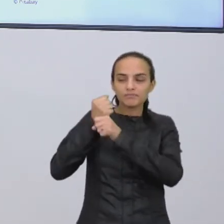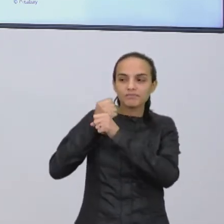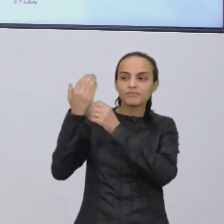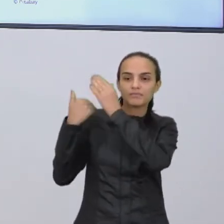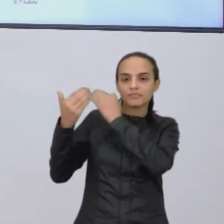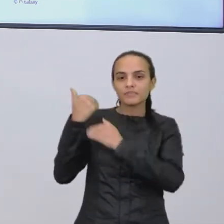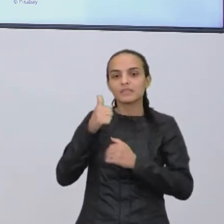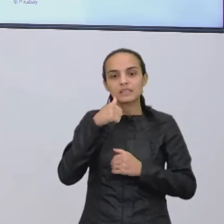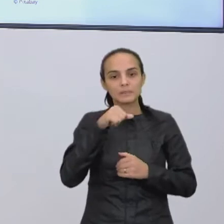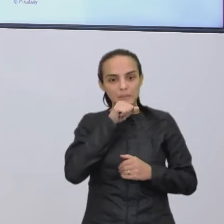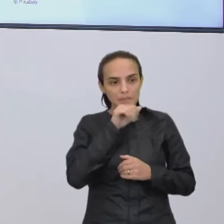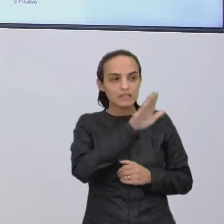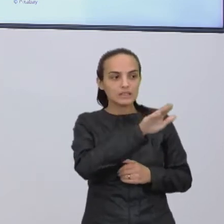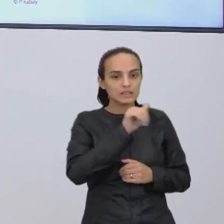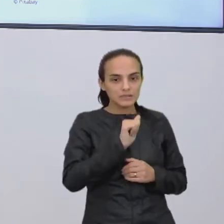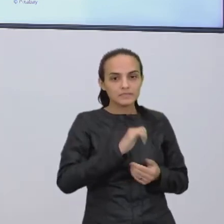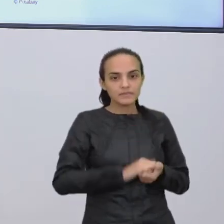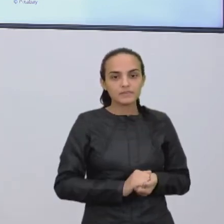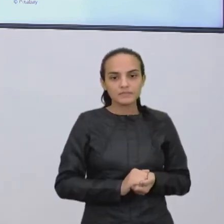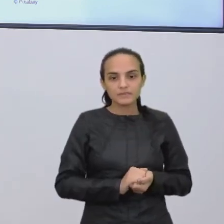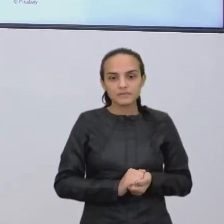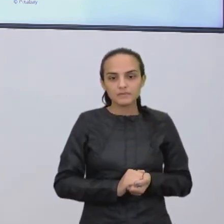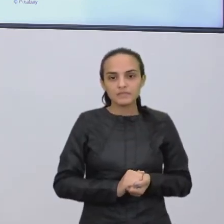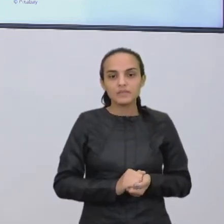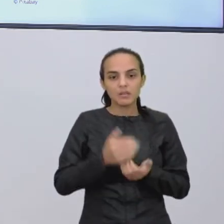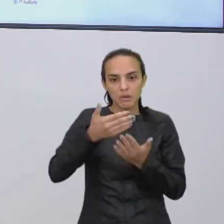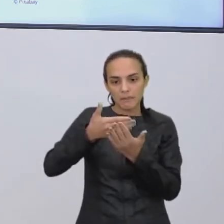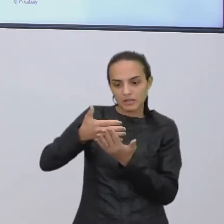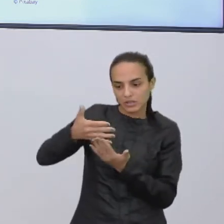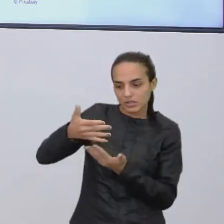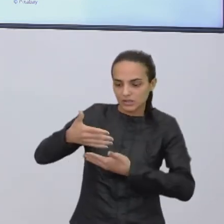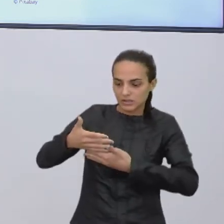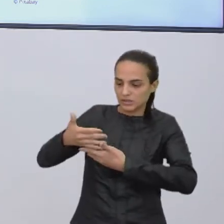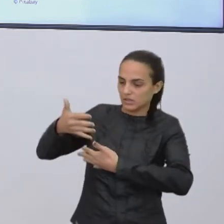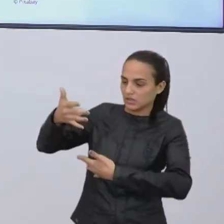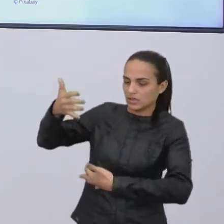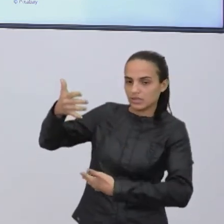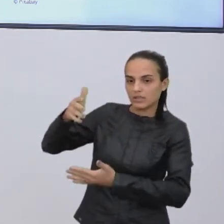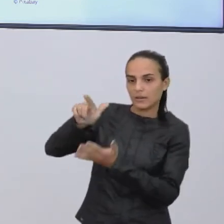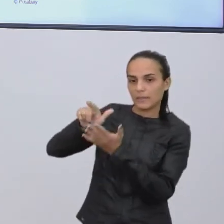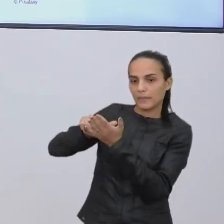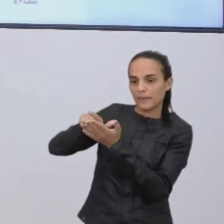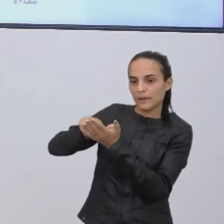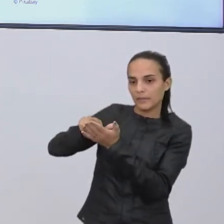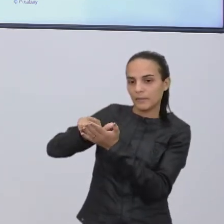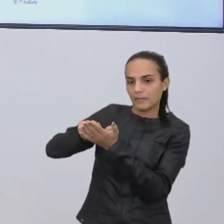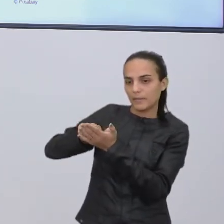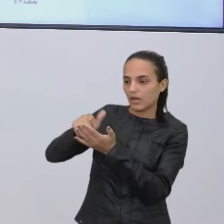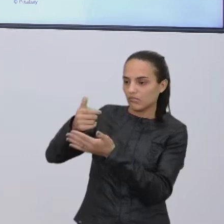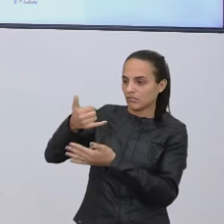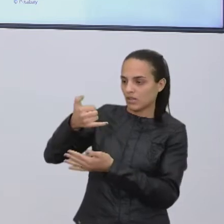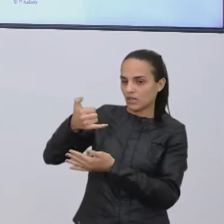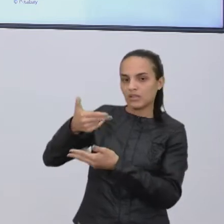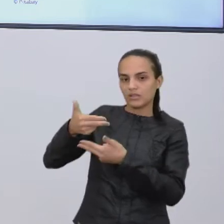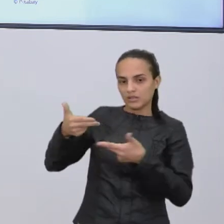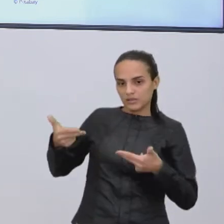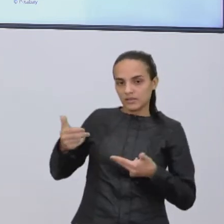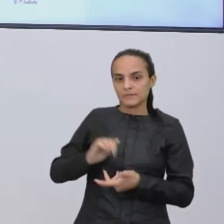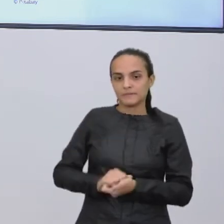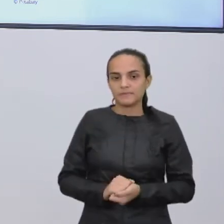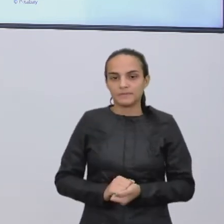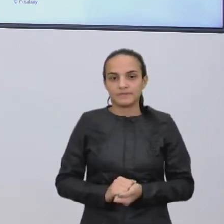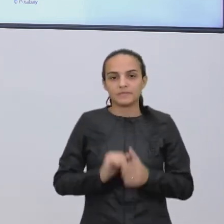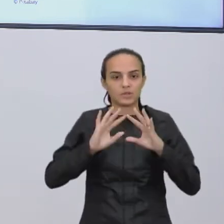casa da minha mãe, o recenseador, ele ia com uma pranchetinha, aquele monte de papel. Hoje já não é mais assim, a gente sabe, né? Tudo